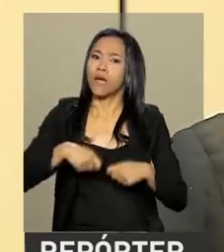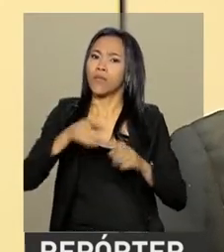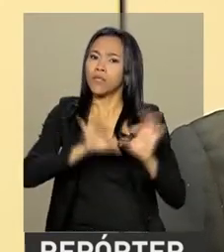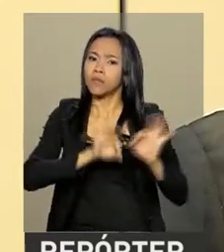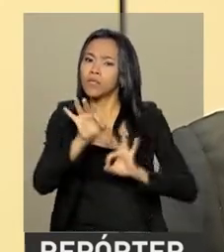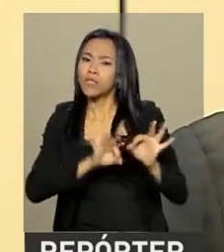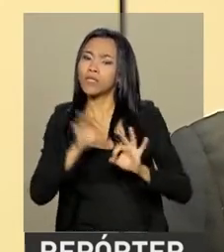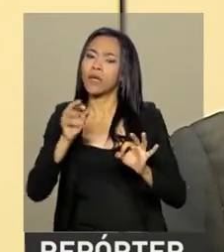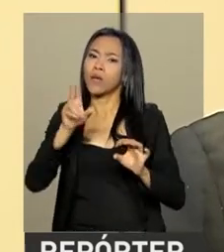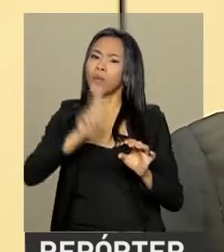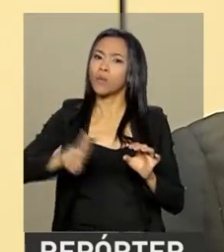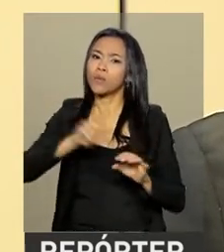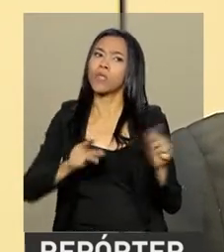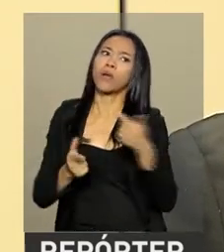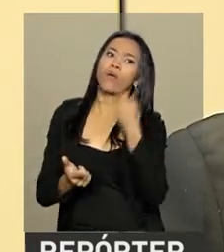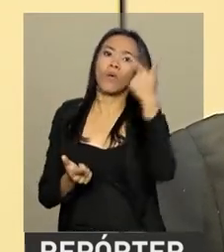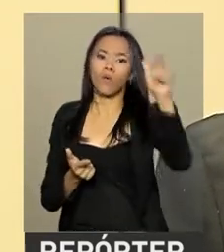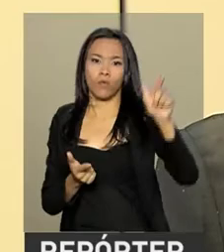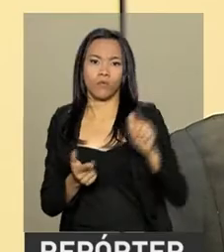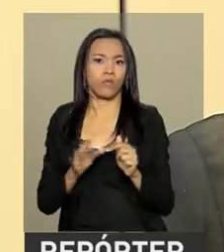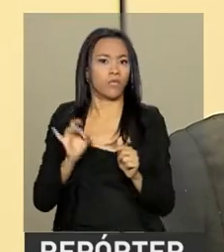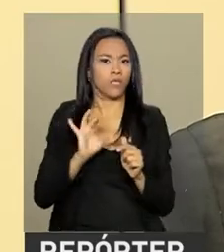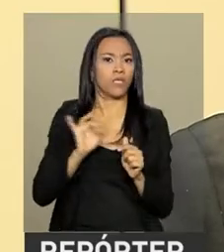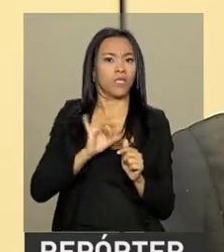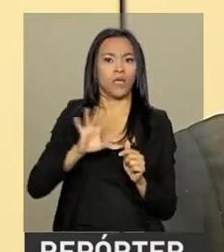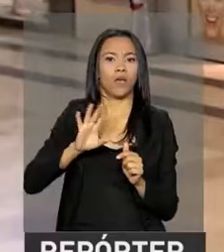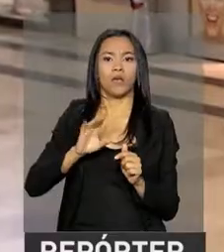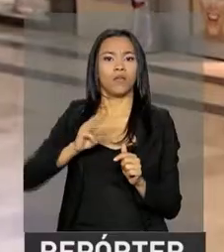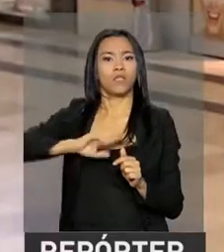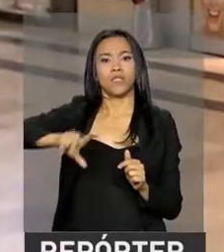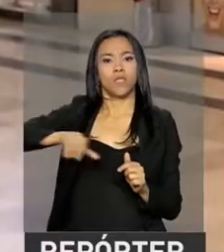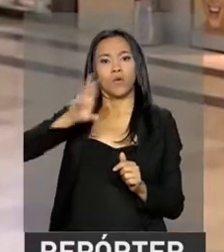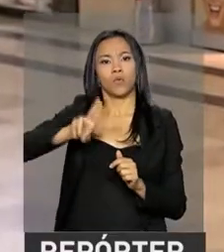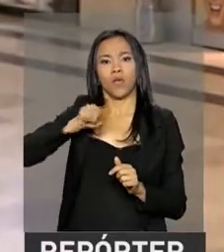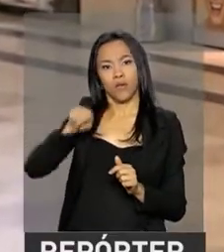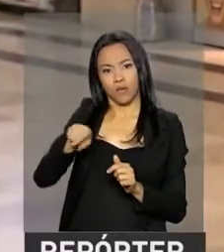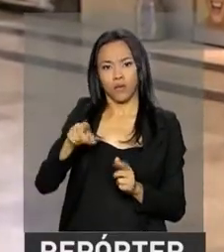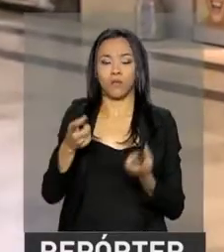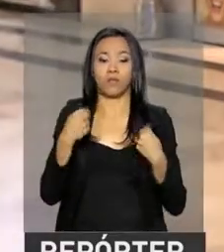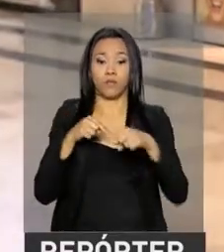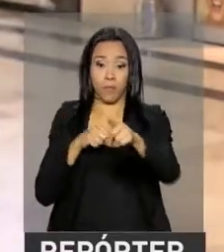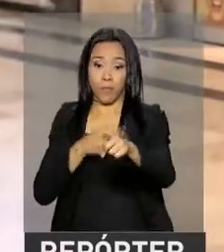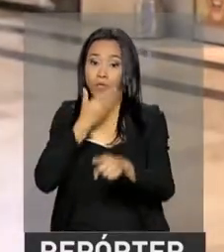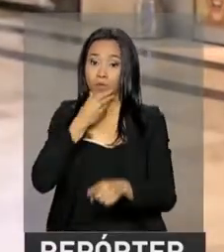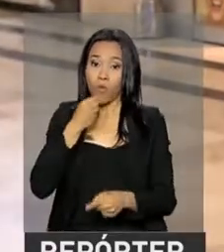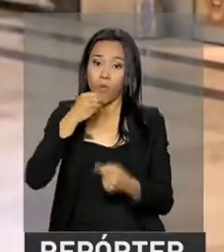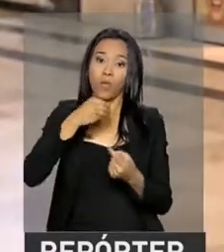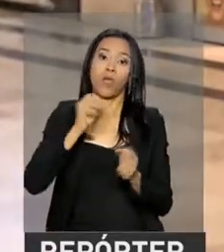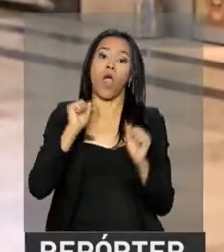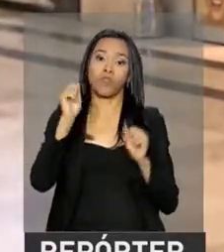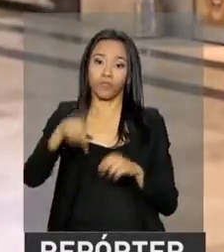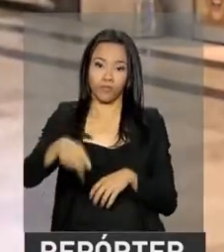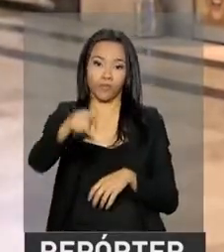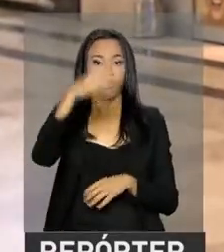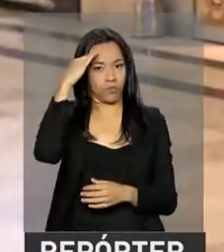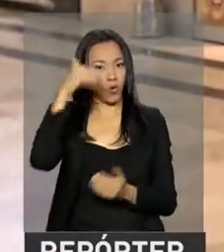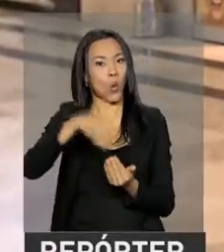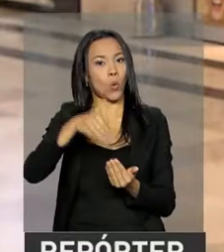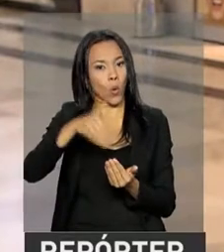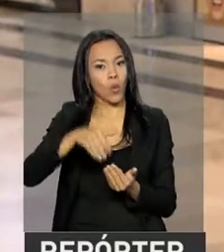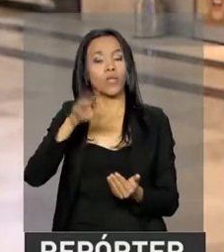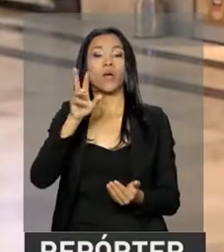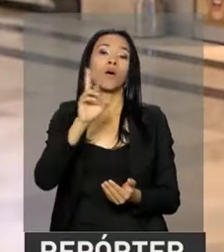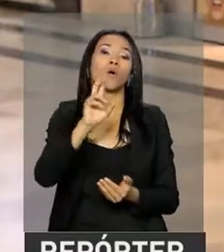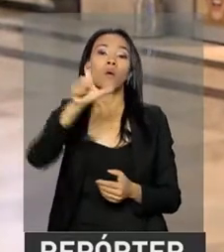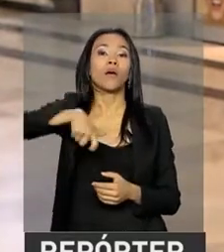com prazo mais longo e taxa de juros mais baratos este aposentado concorda o rotativo só deve